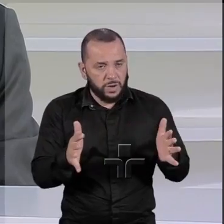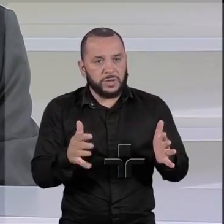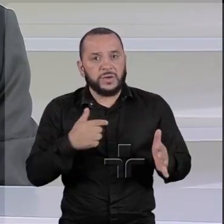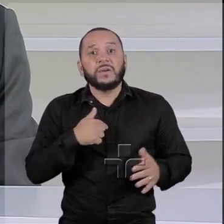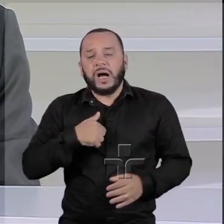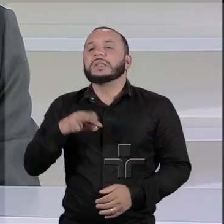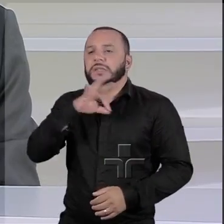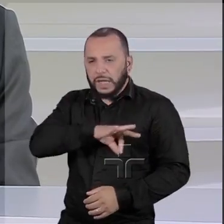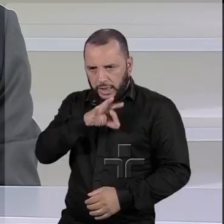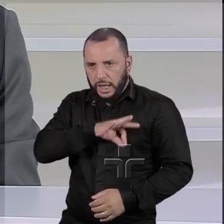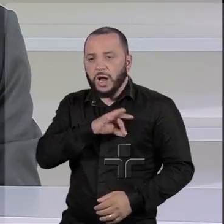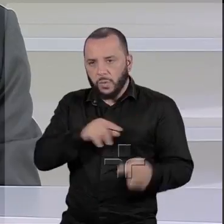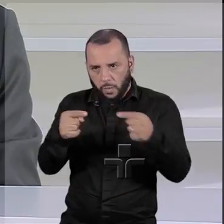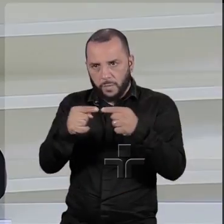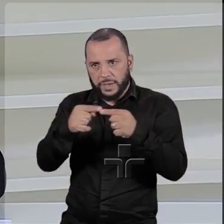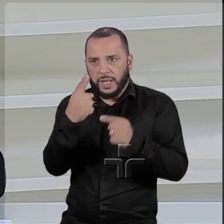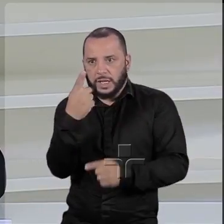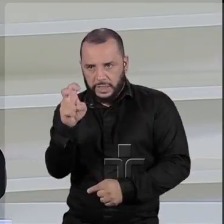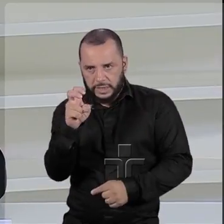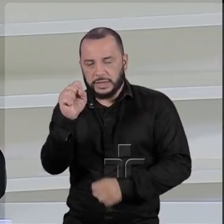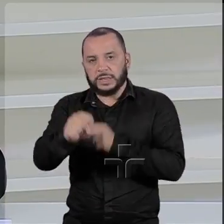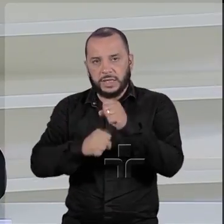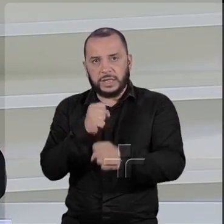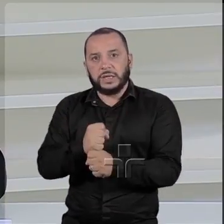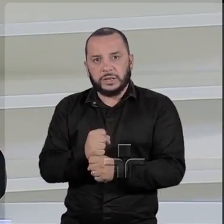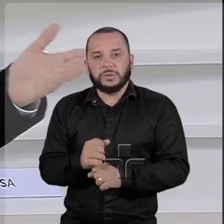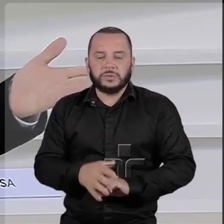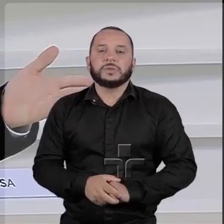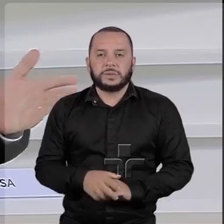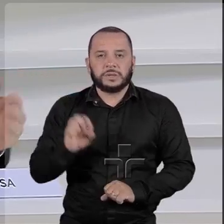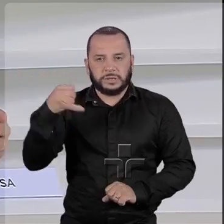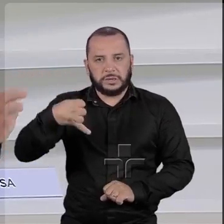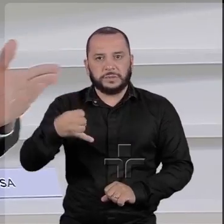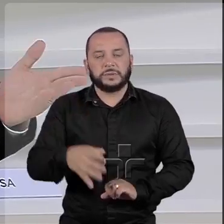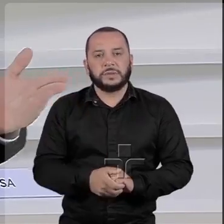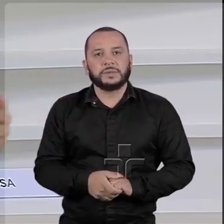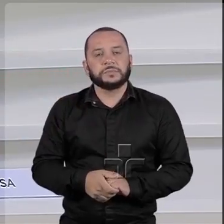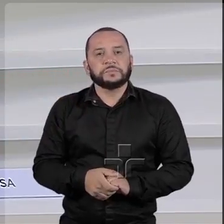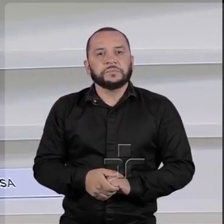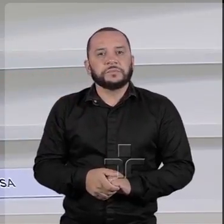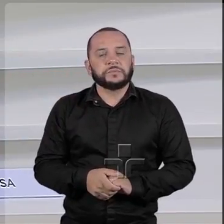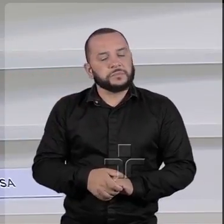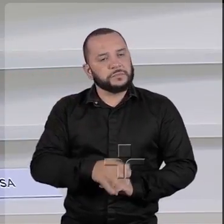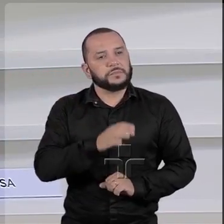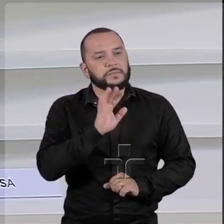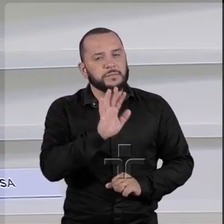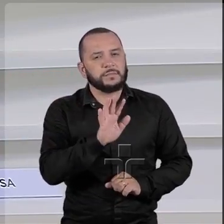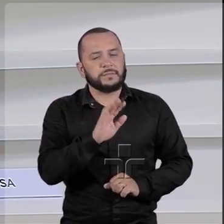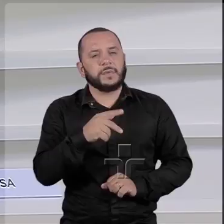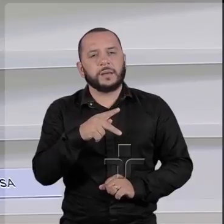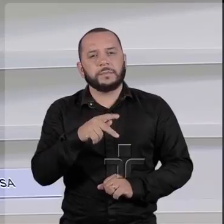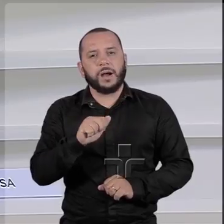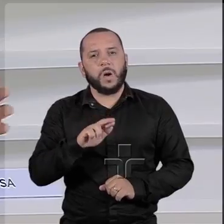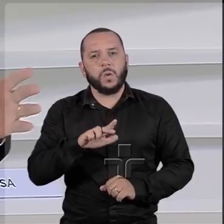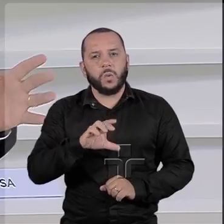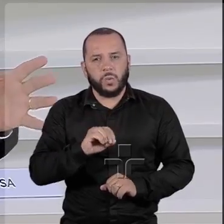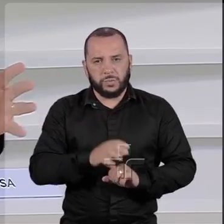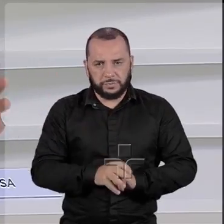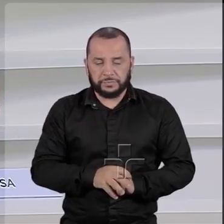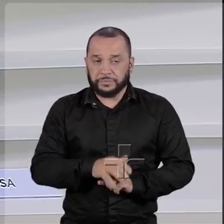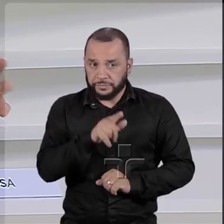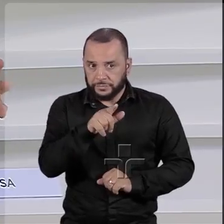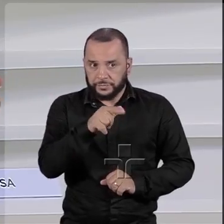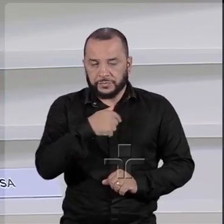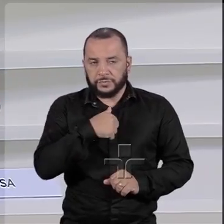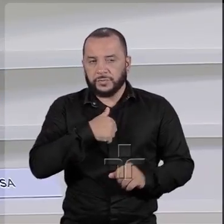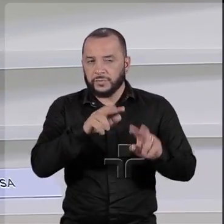Não vai sair com integral. A fração é pequena. Bem pequeno. Agora, Paulo, essa questão